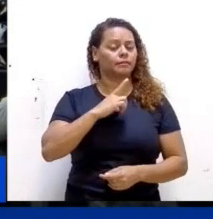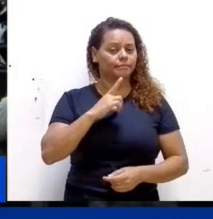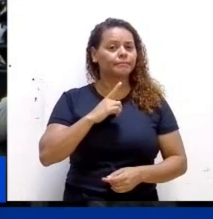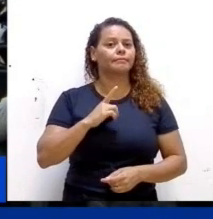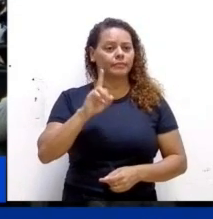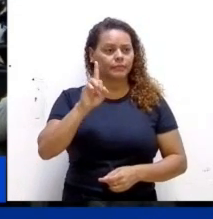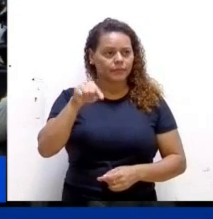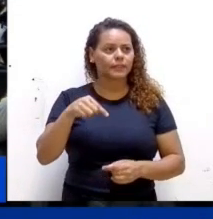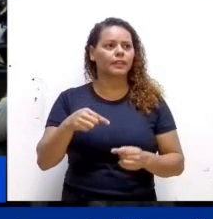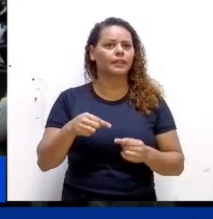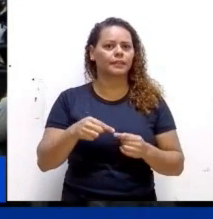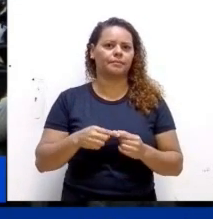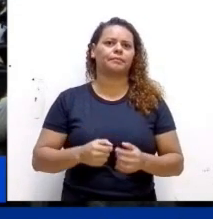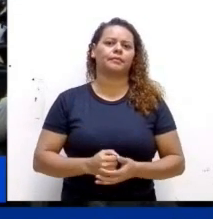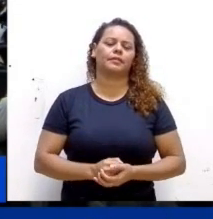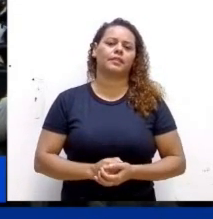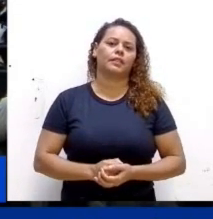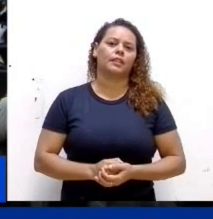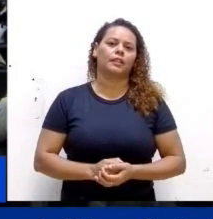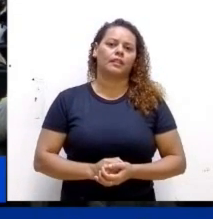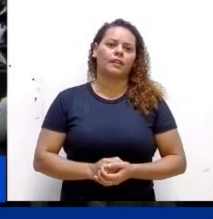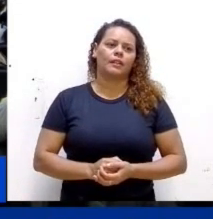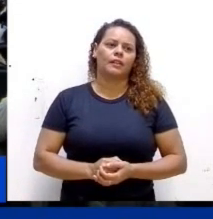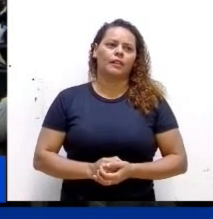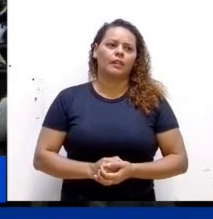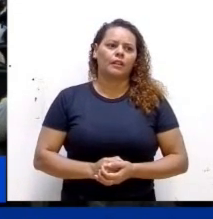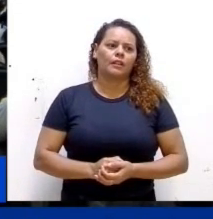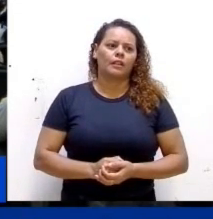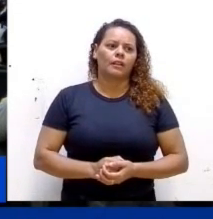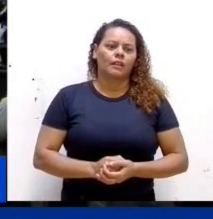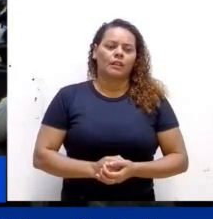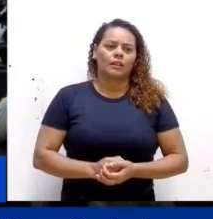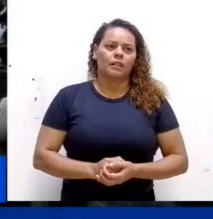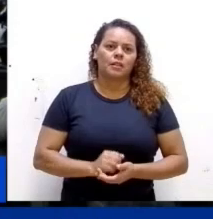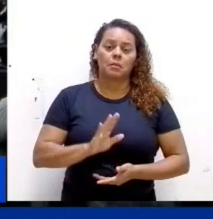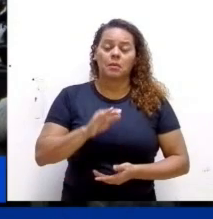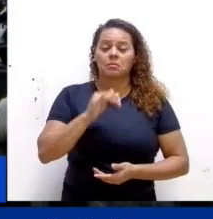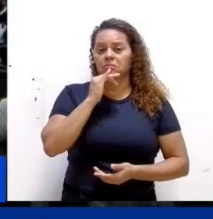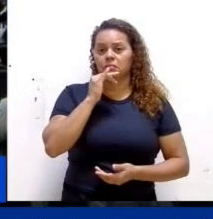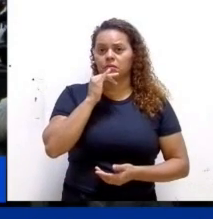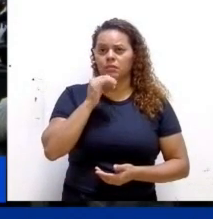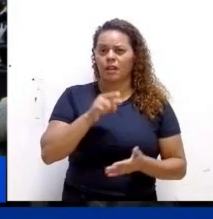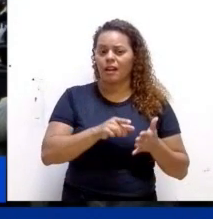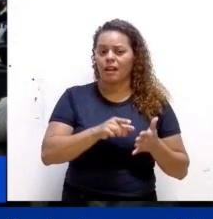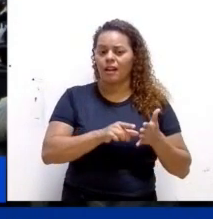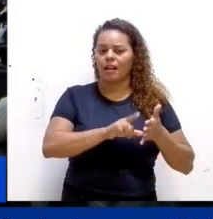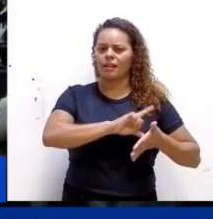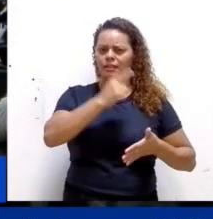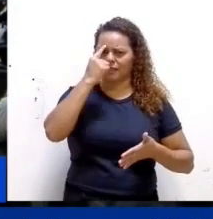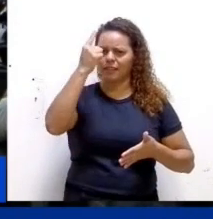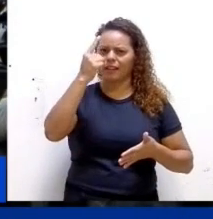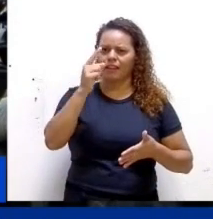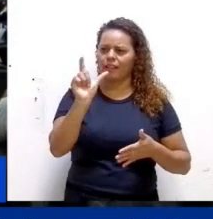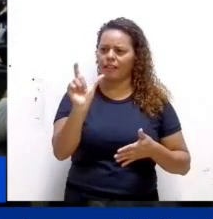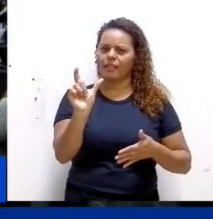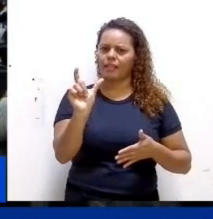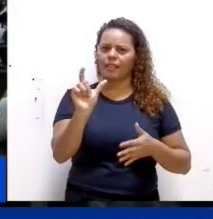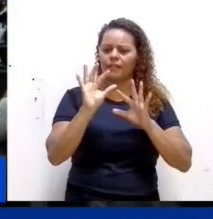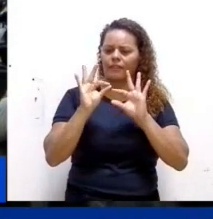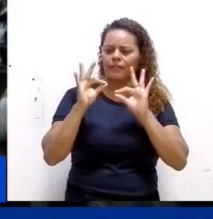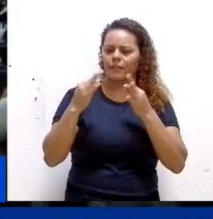É muito mais amplo. E antes, nem sempre foi assim. A ideia que se tinha de